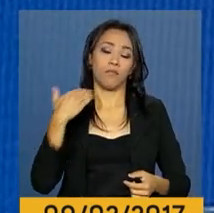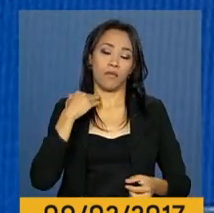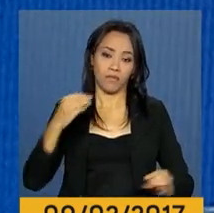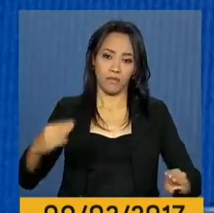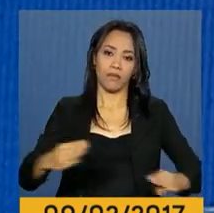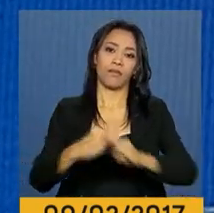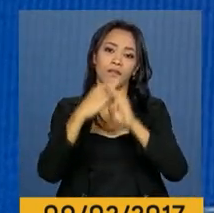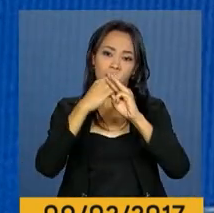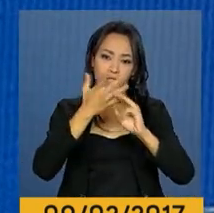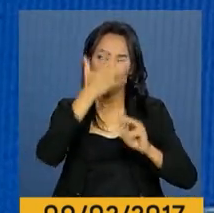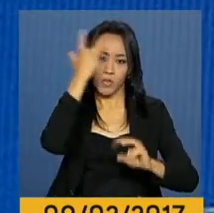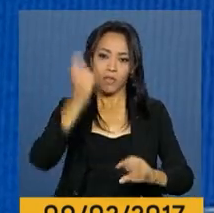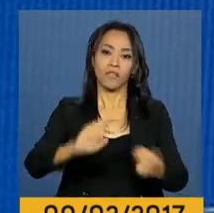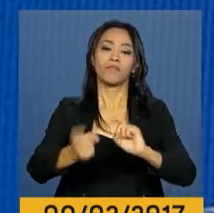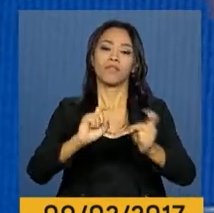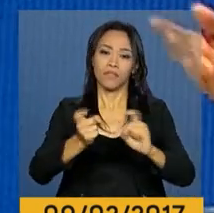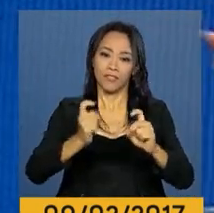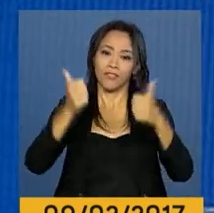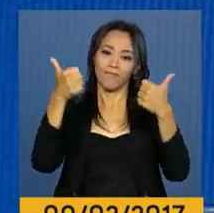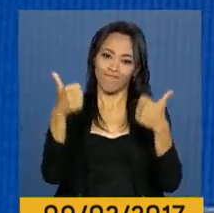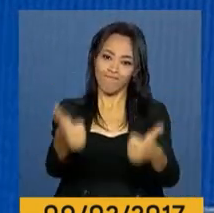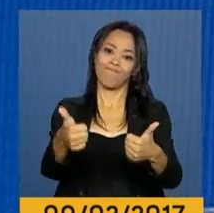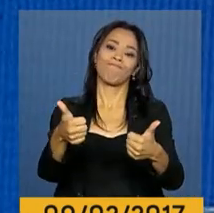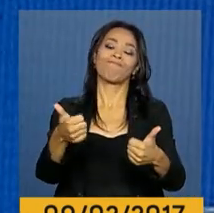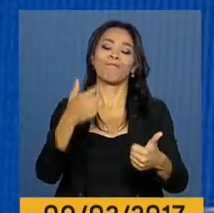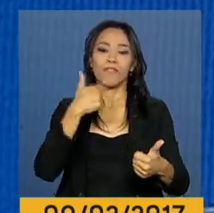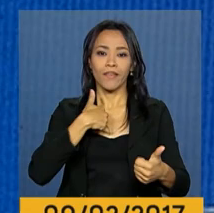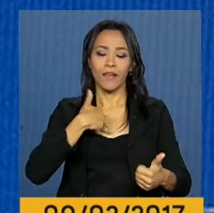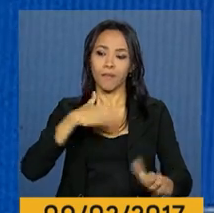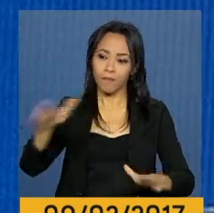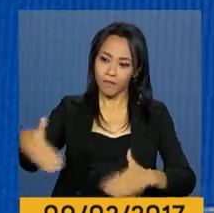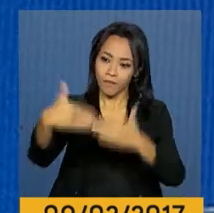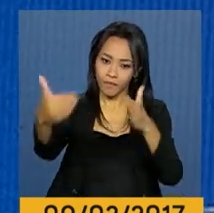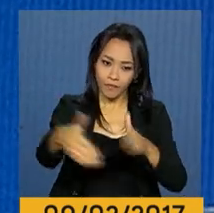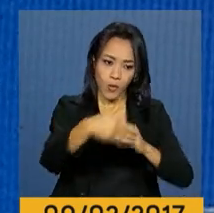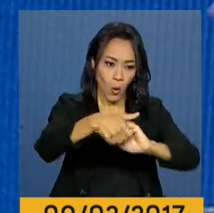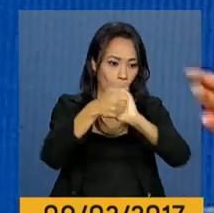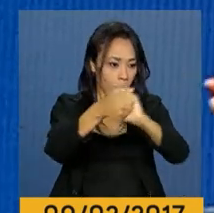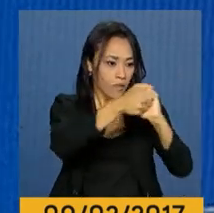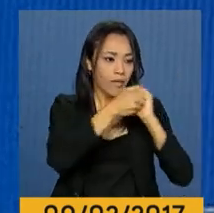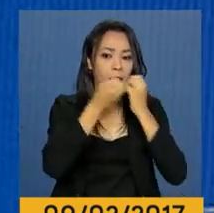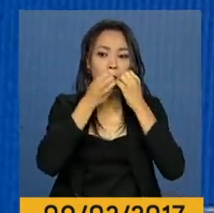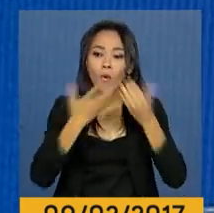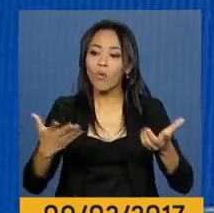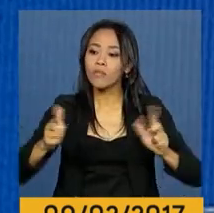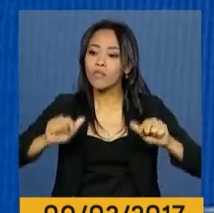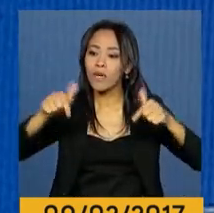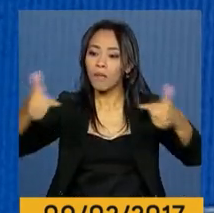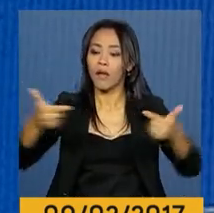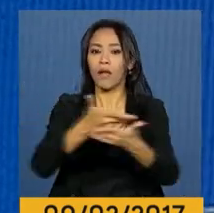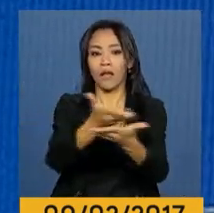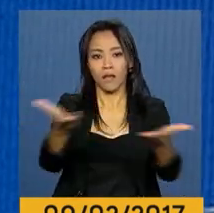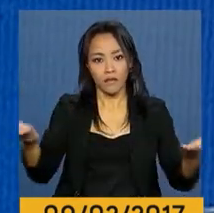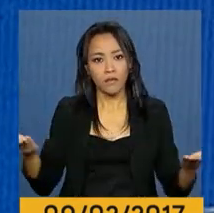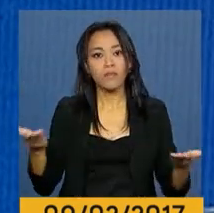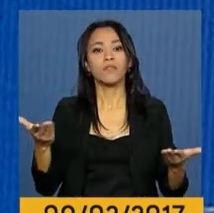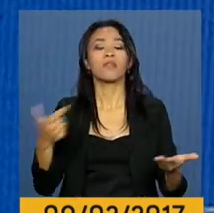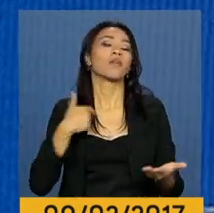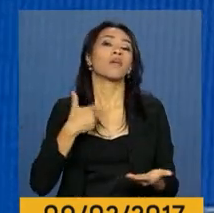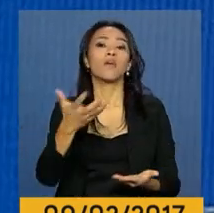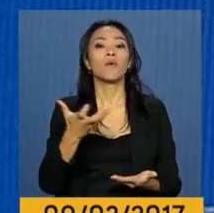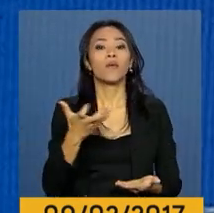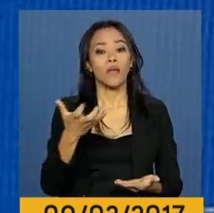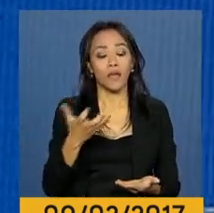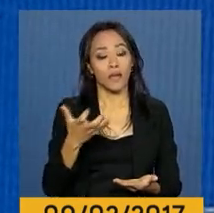dedicam-se ao país portanto ao cumprimentá-los e desejar bons trabalhos Gilberto nesse período eu quero